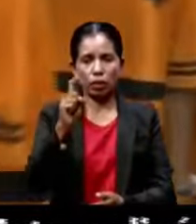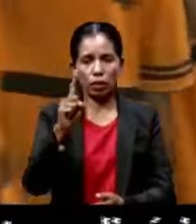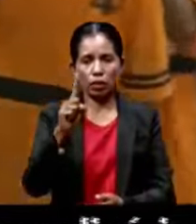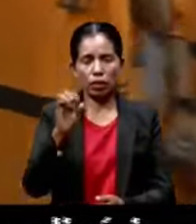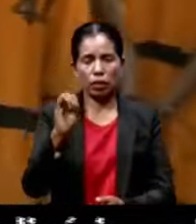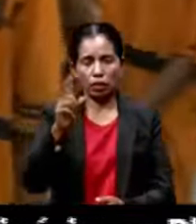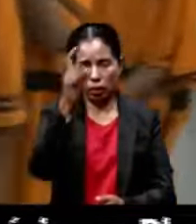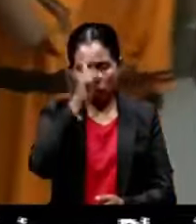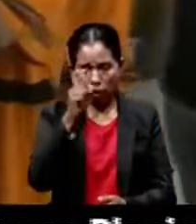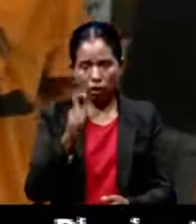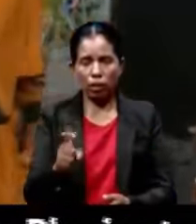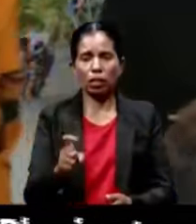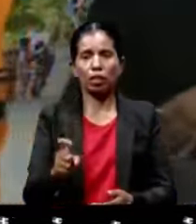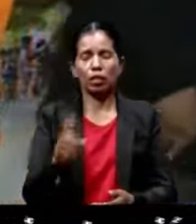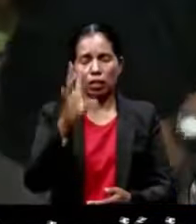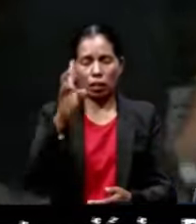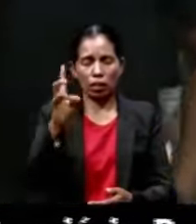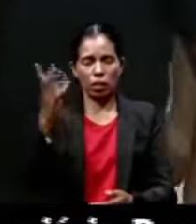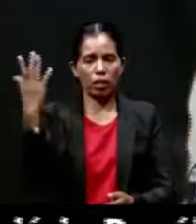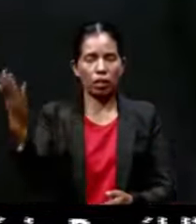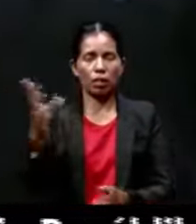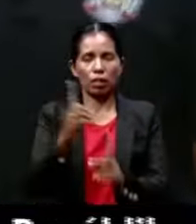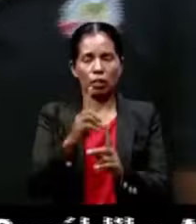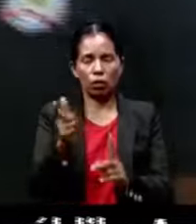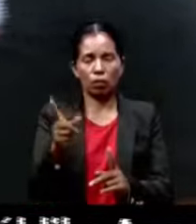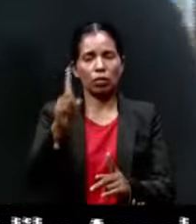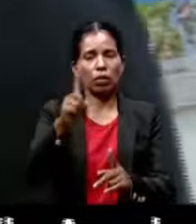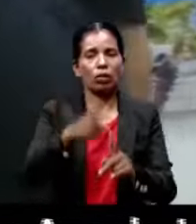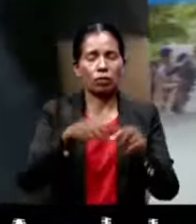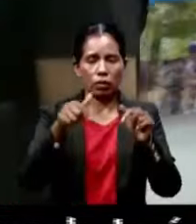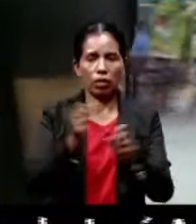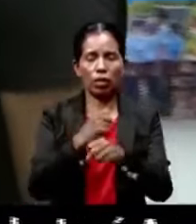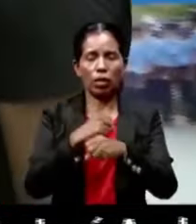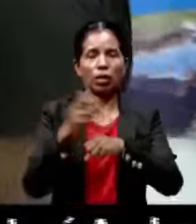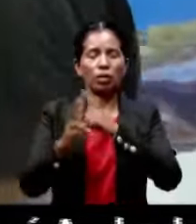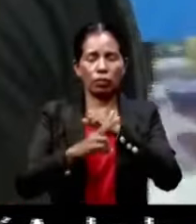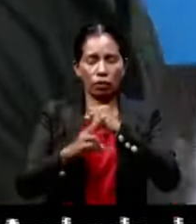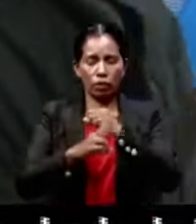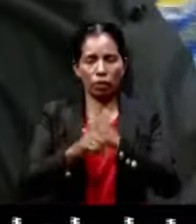ia área Kampung Alor ia loron Ronul Racing ida fulang ne hodi resulta vítima